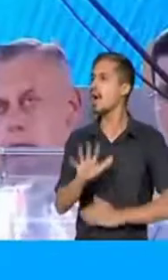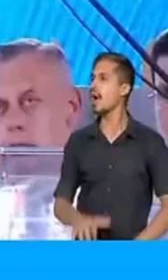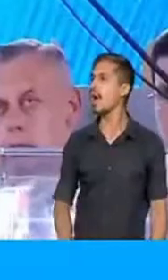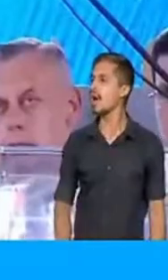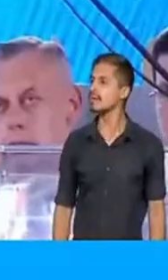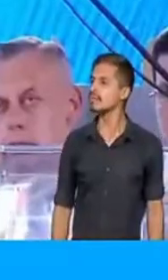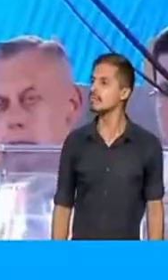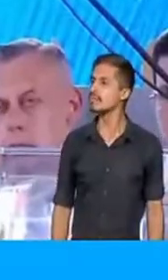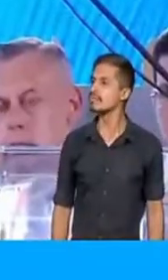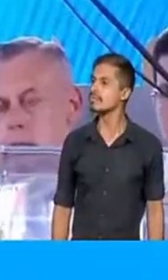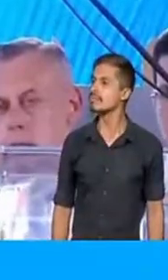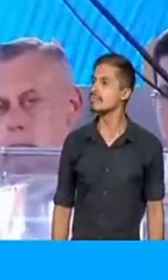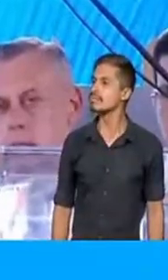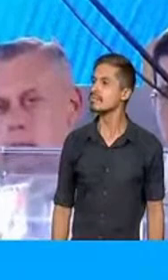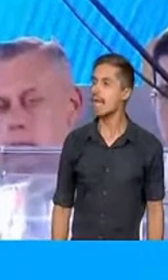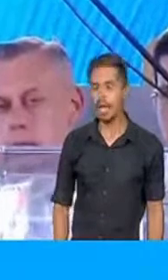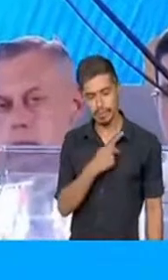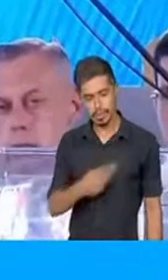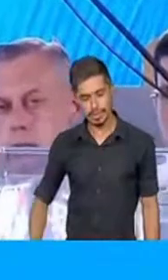Presidente,